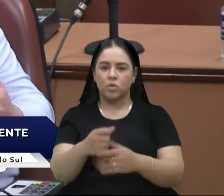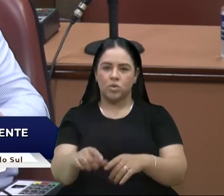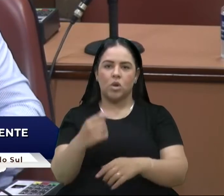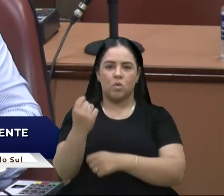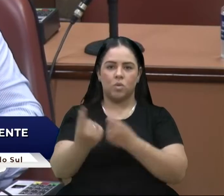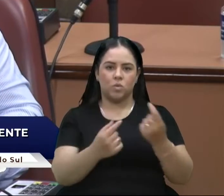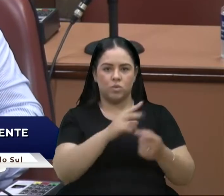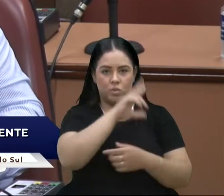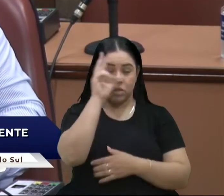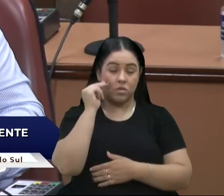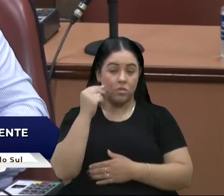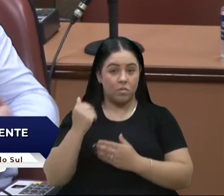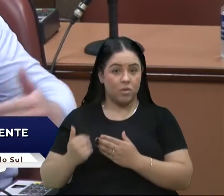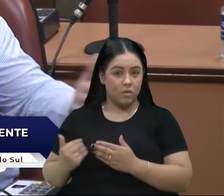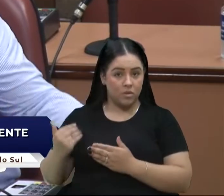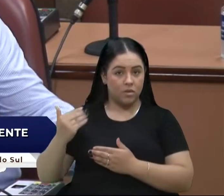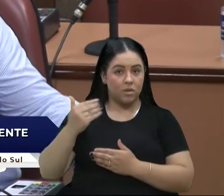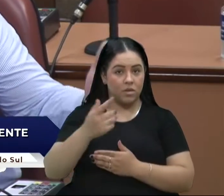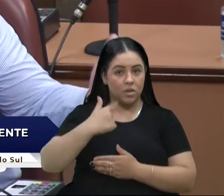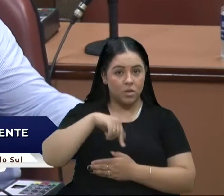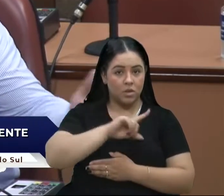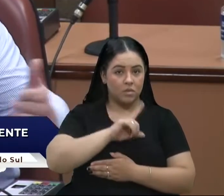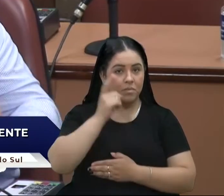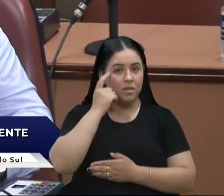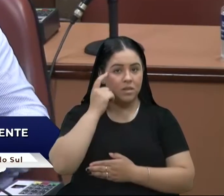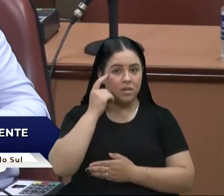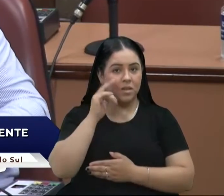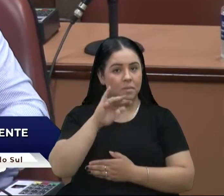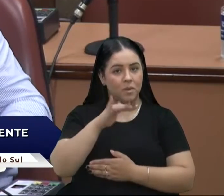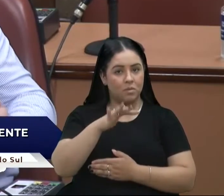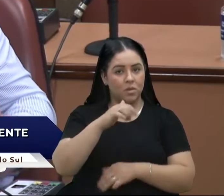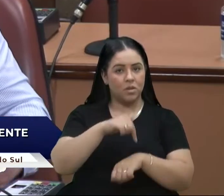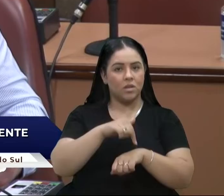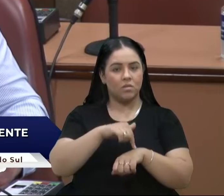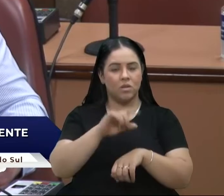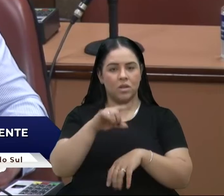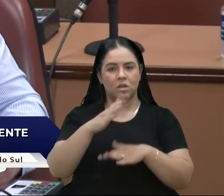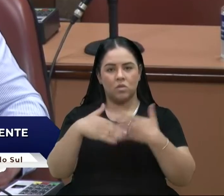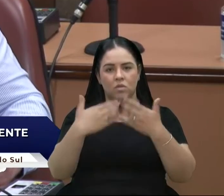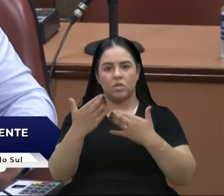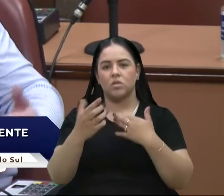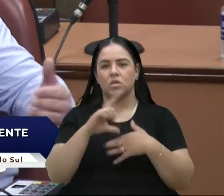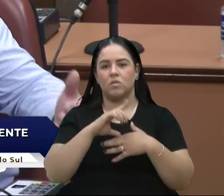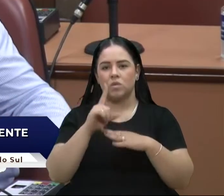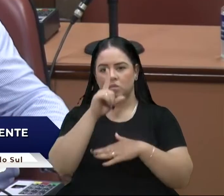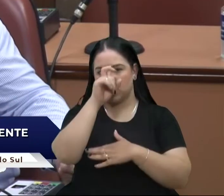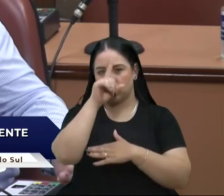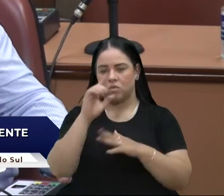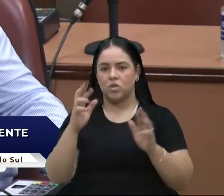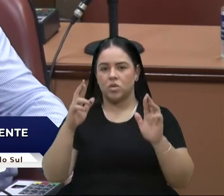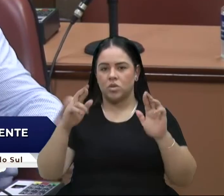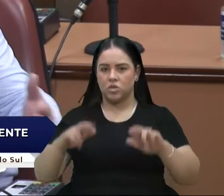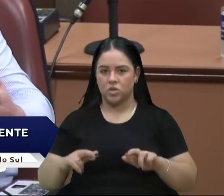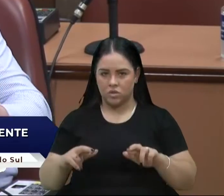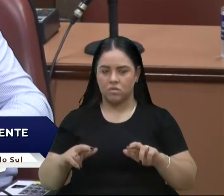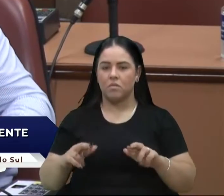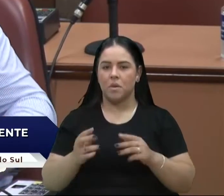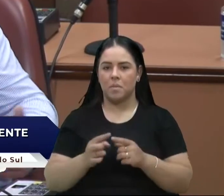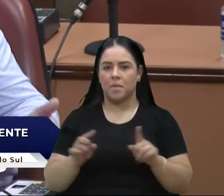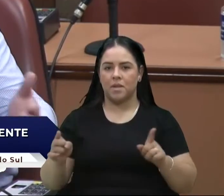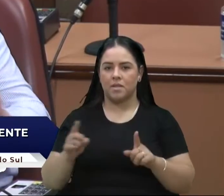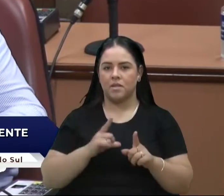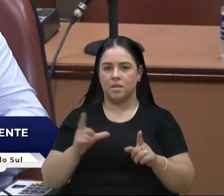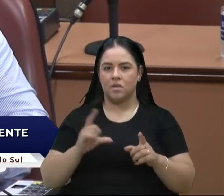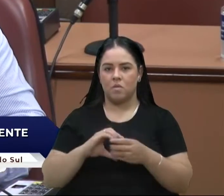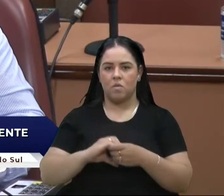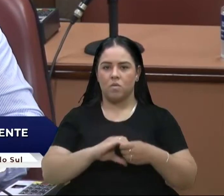para que nós possamos, né, pensar a médio e longo prazo é a construção de hospital regional, mas, né, através de um